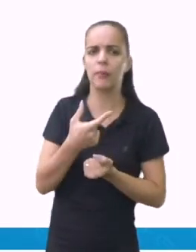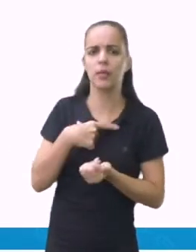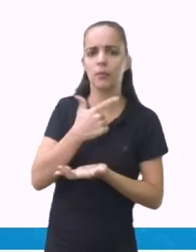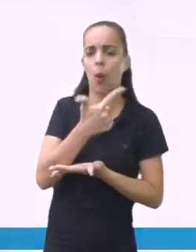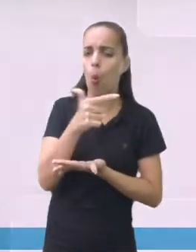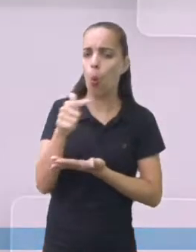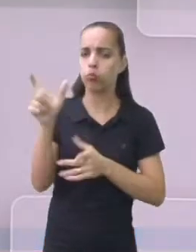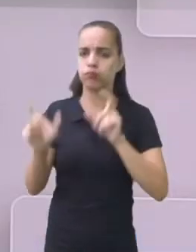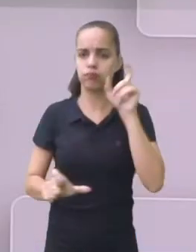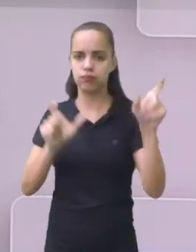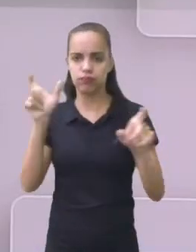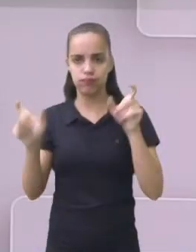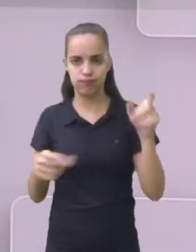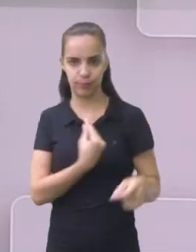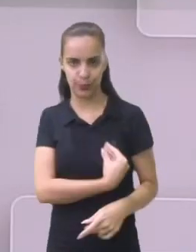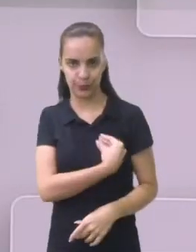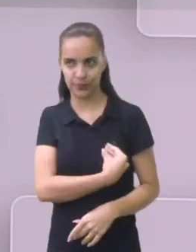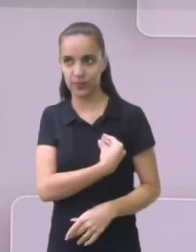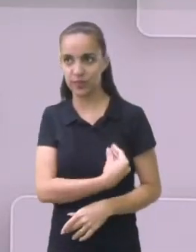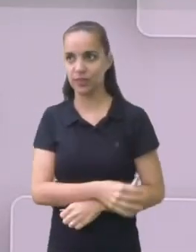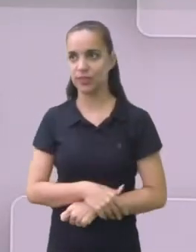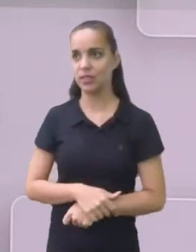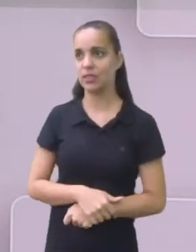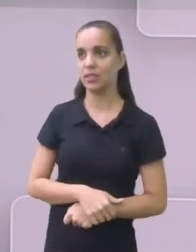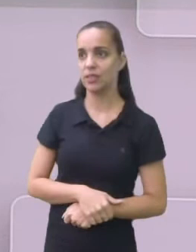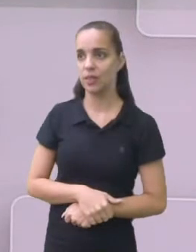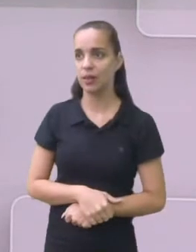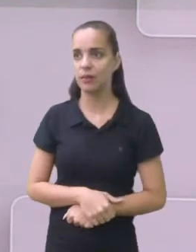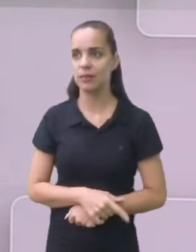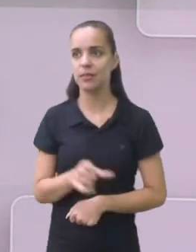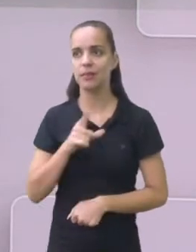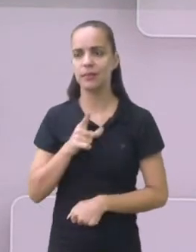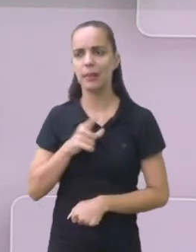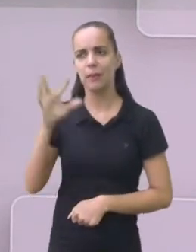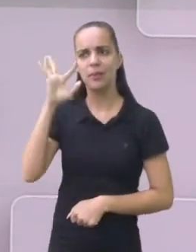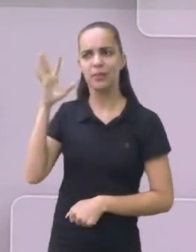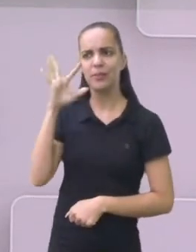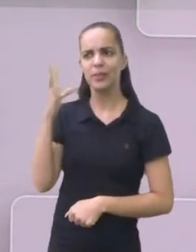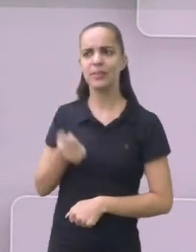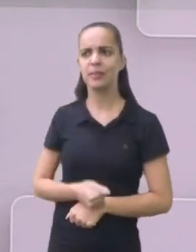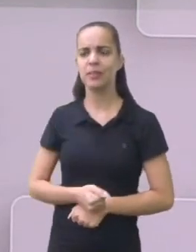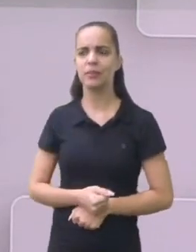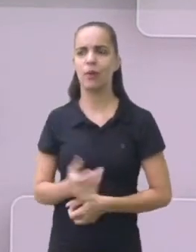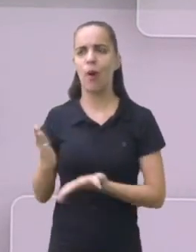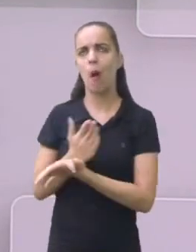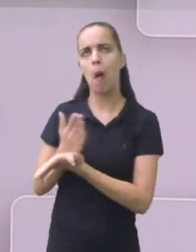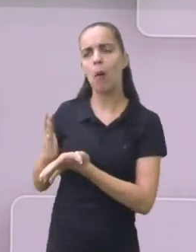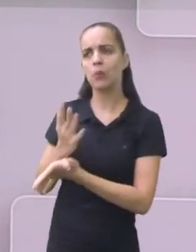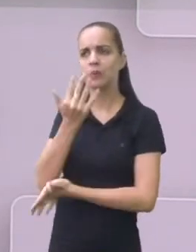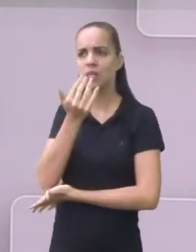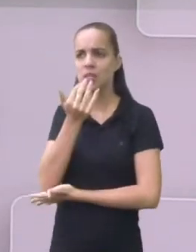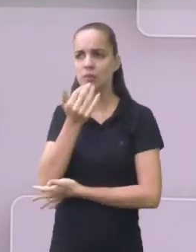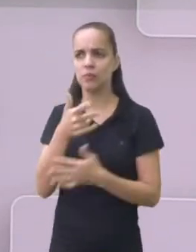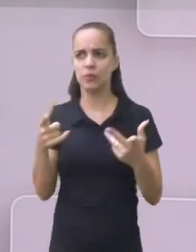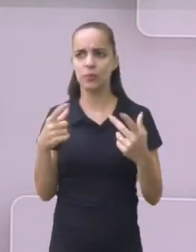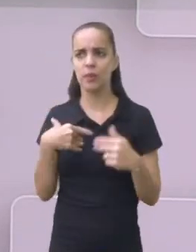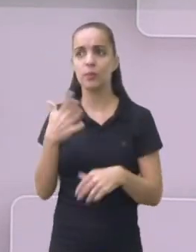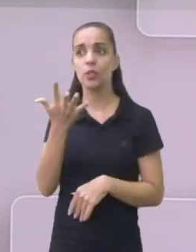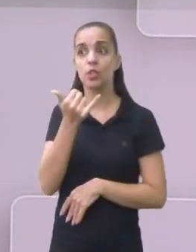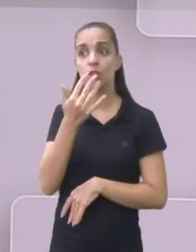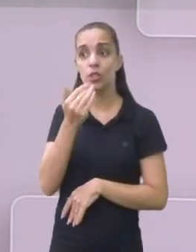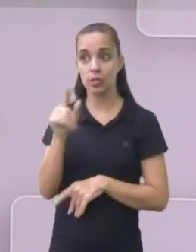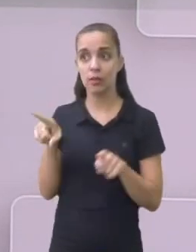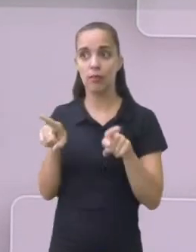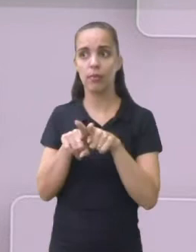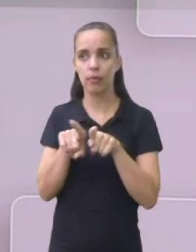para outros seres vivos. Então quer dizer que nós também tem algum alimento que nós consumimos